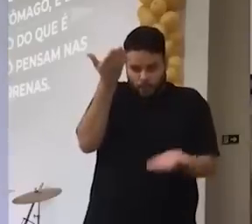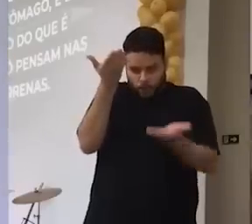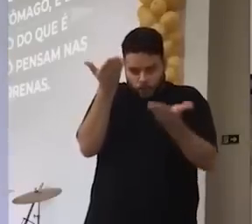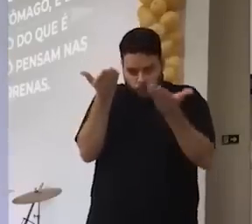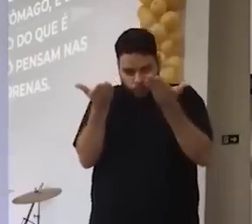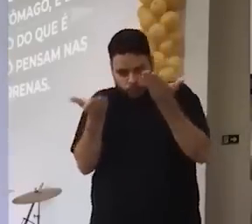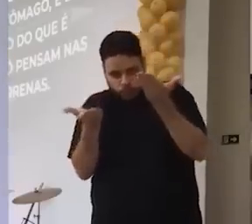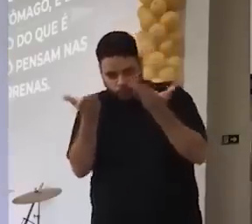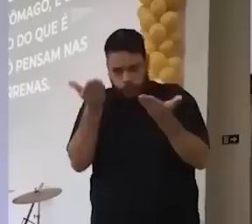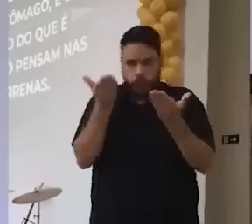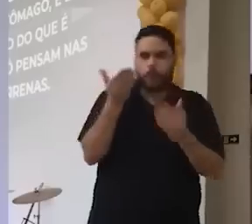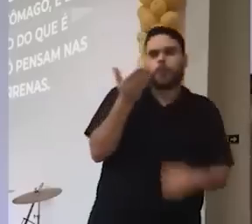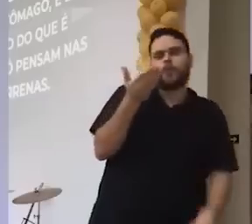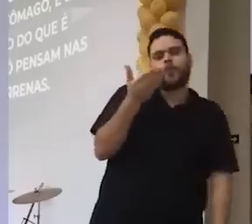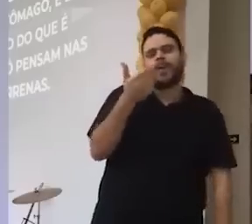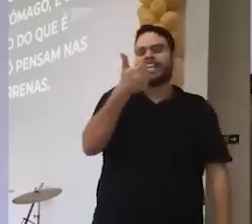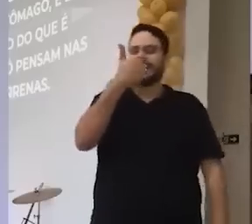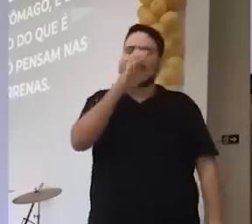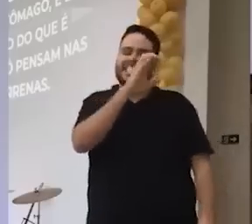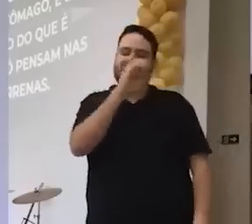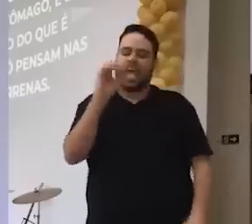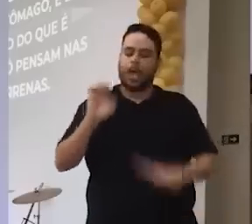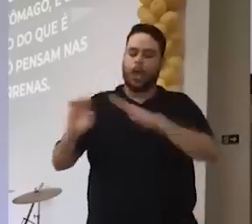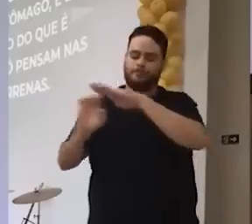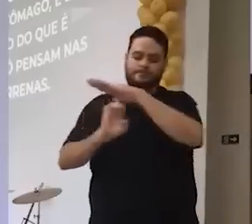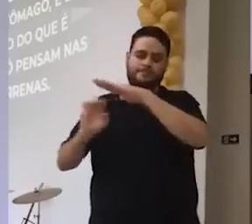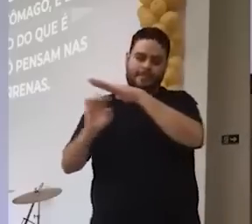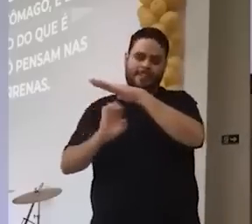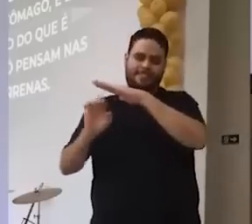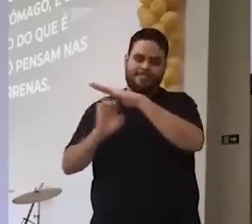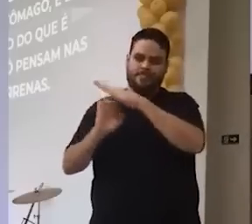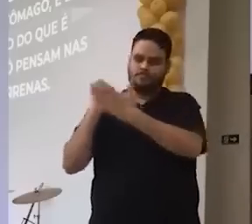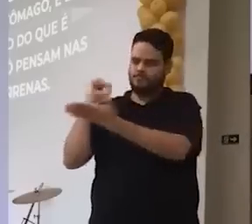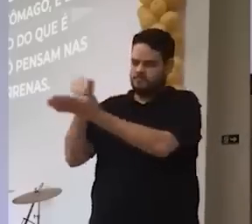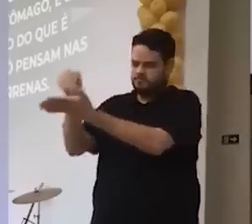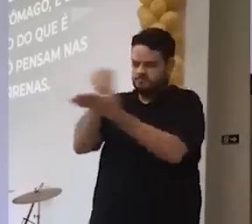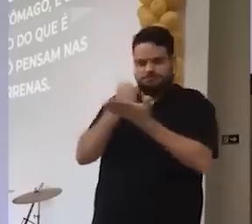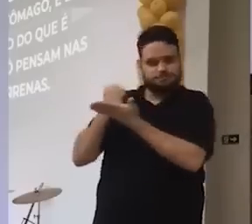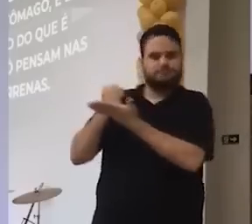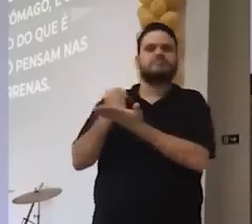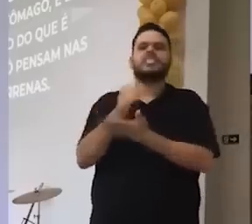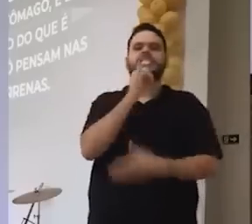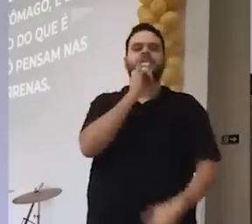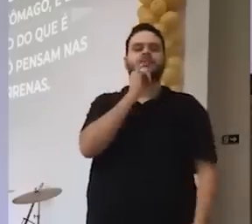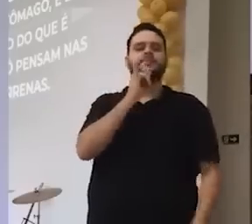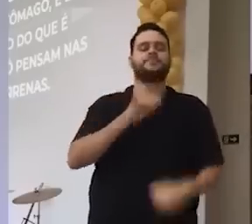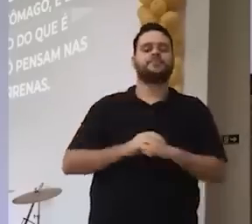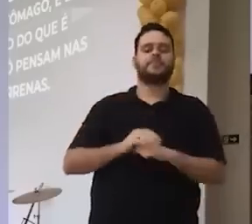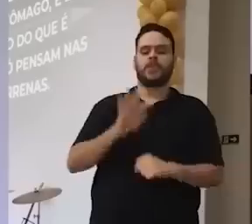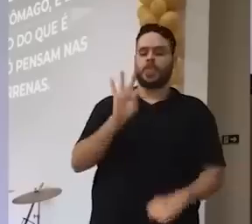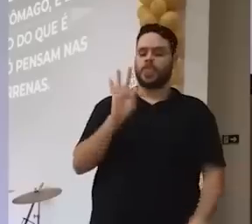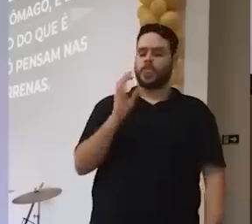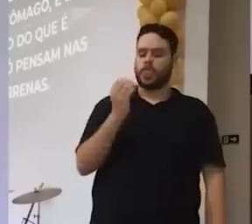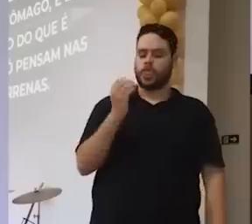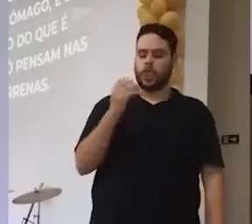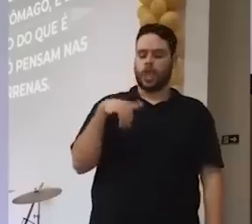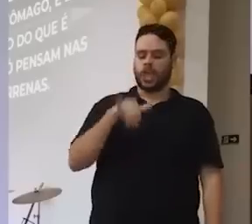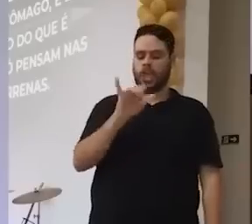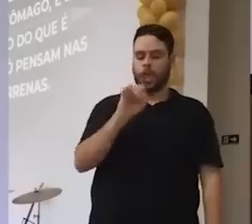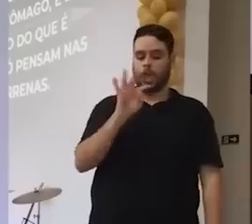100 empresas particulares. Por exemplo, a Toyota é mais rica do que a África do